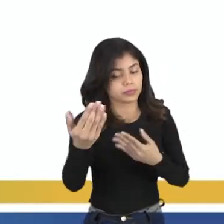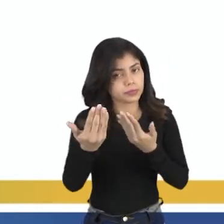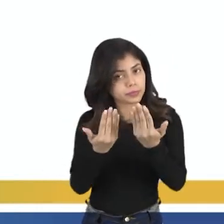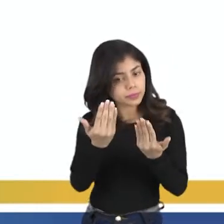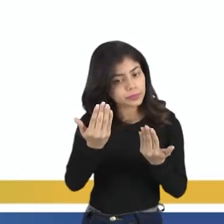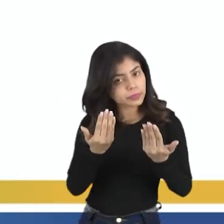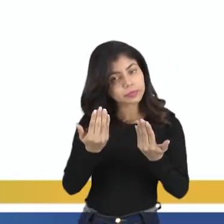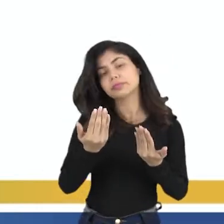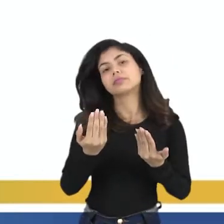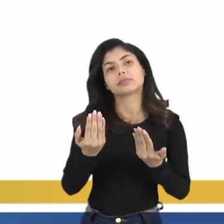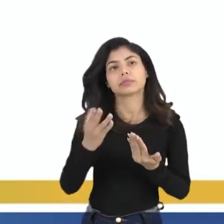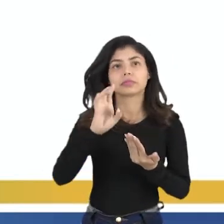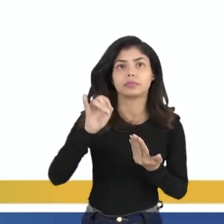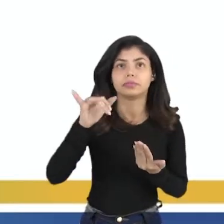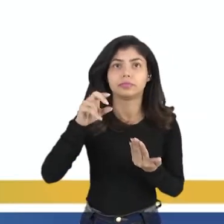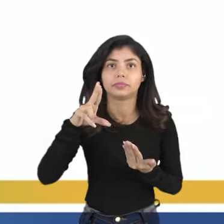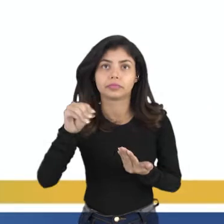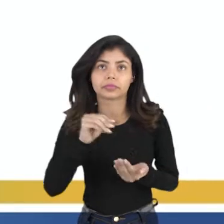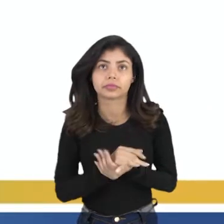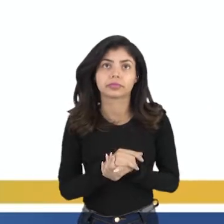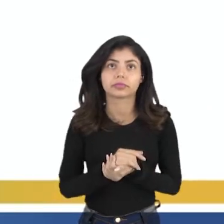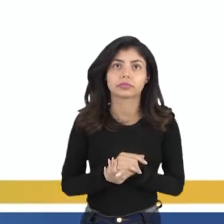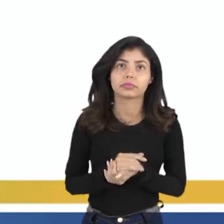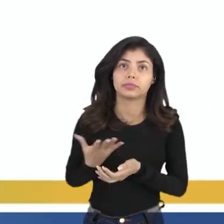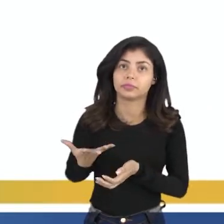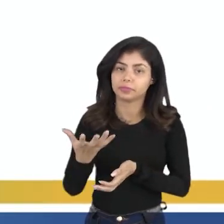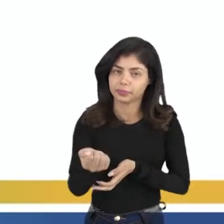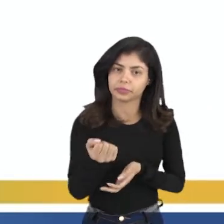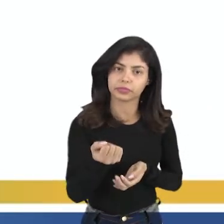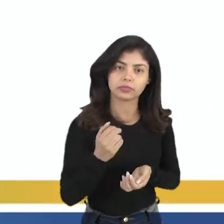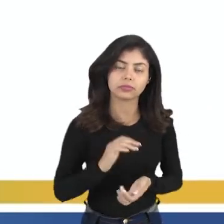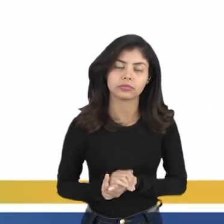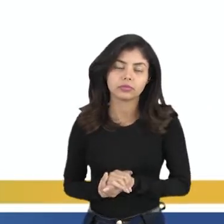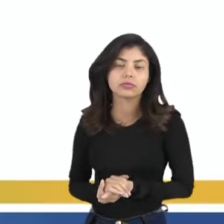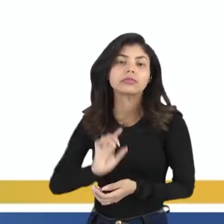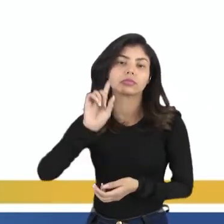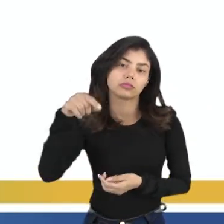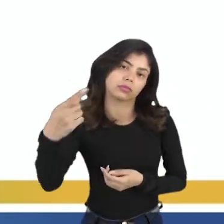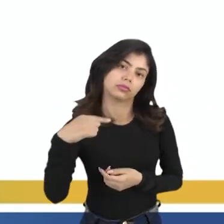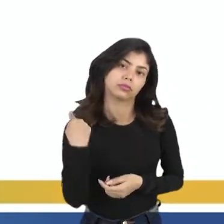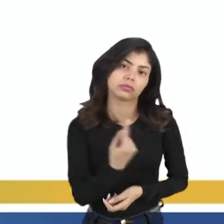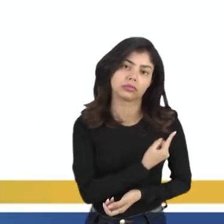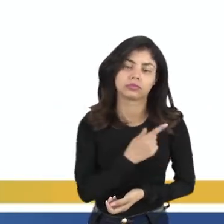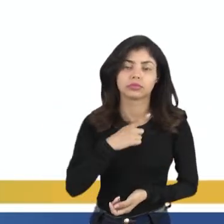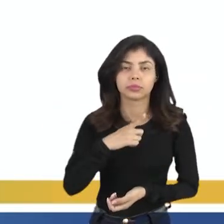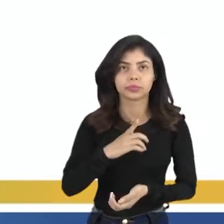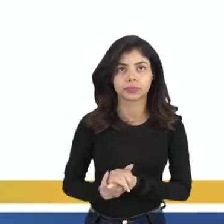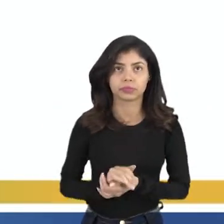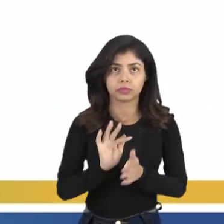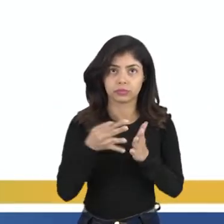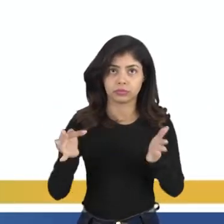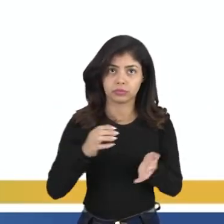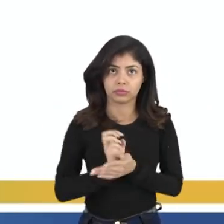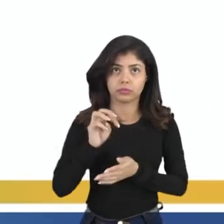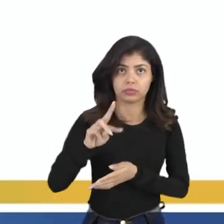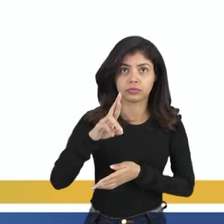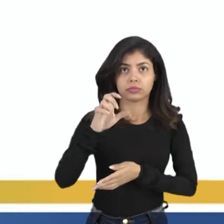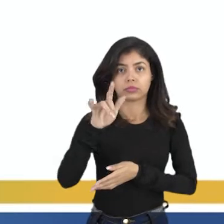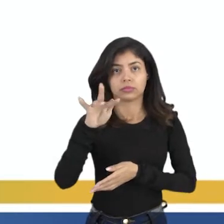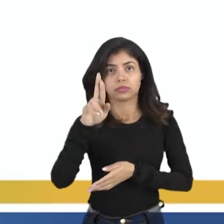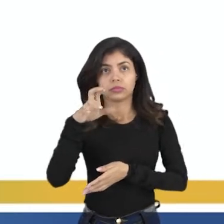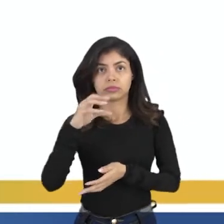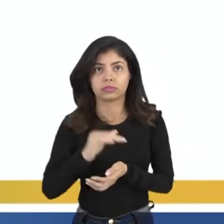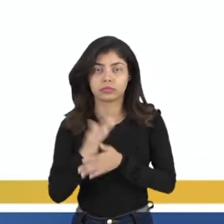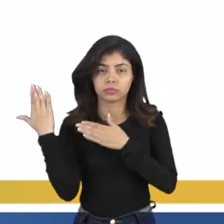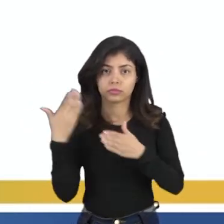o emissor e o interlocutor, o receptor. Depois nós vamos ter a função metalinguística, que vai ter